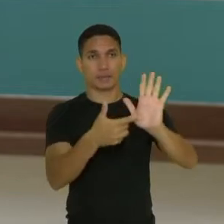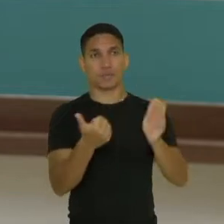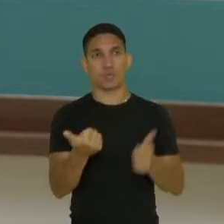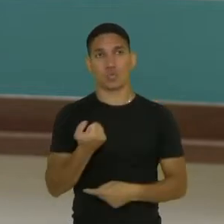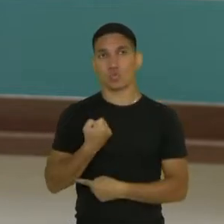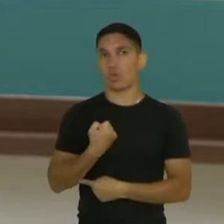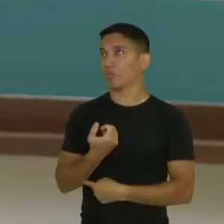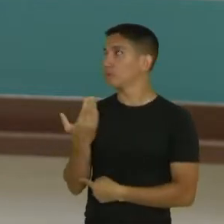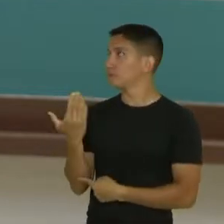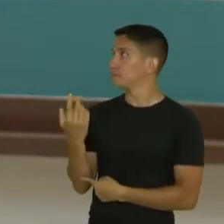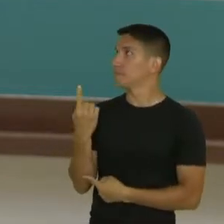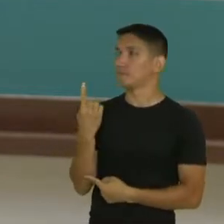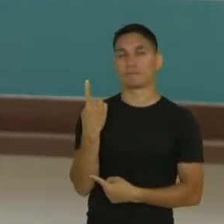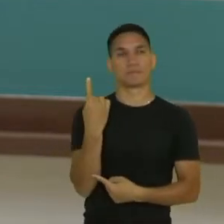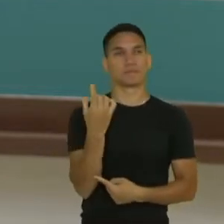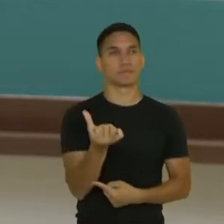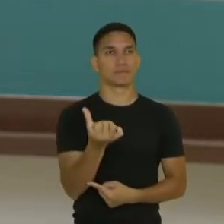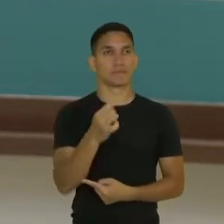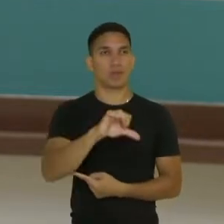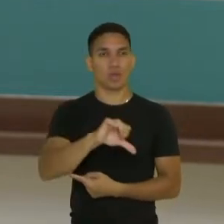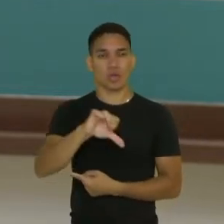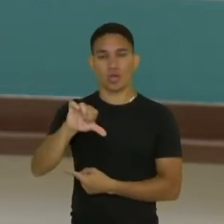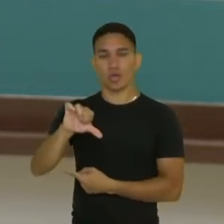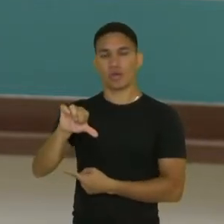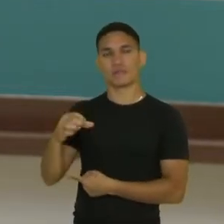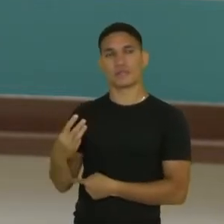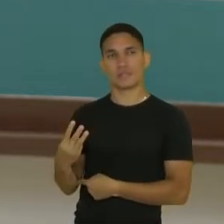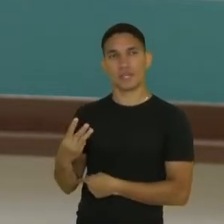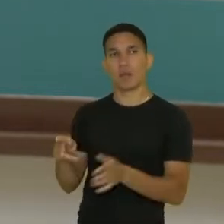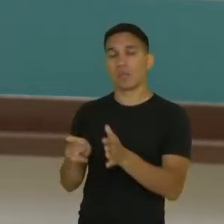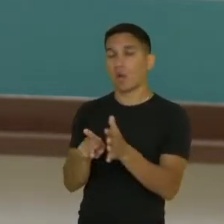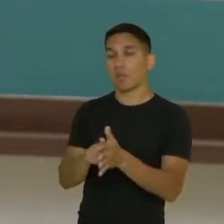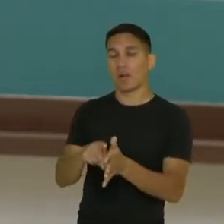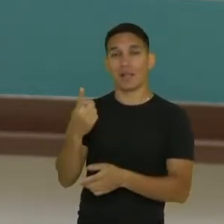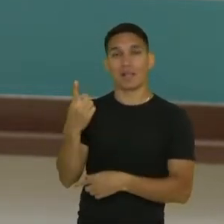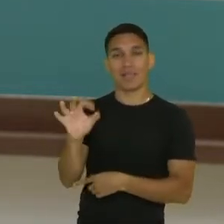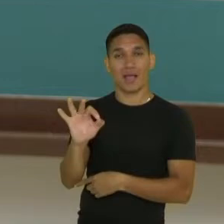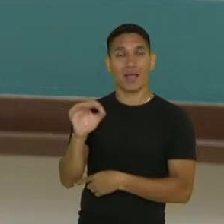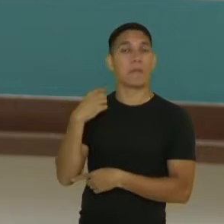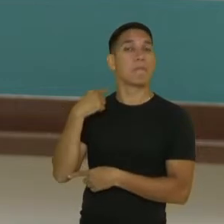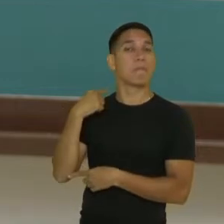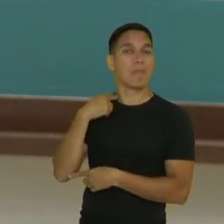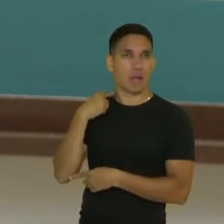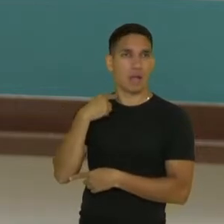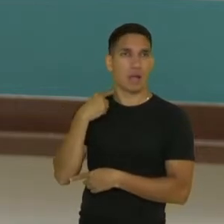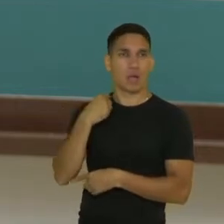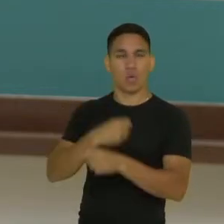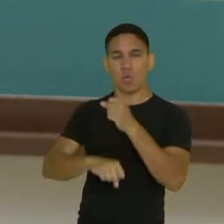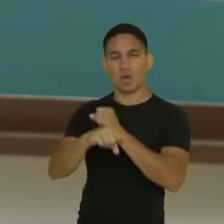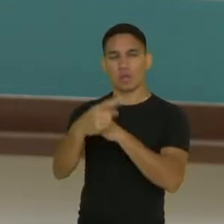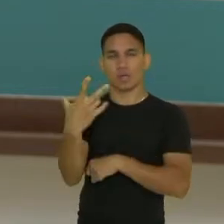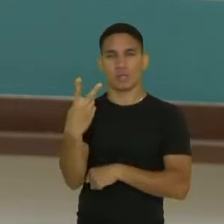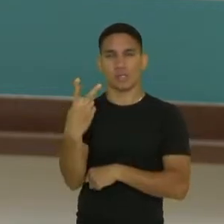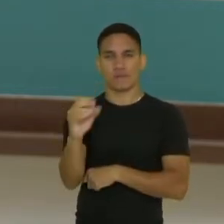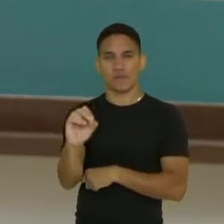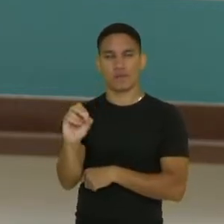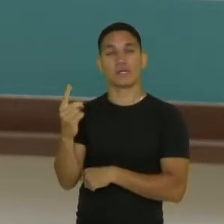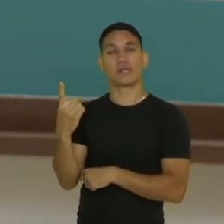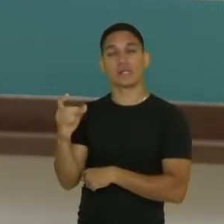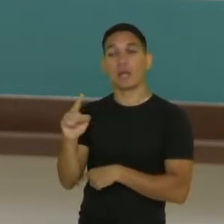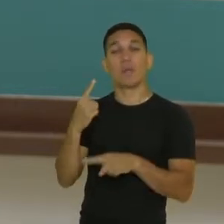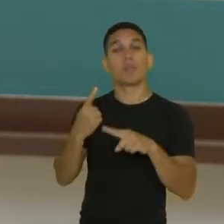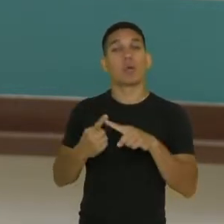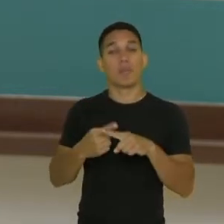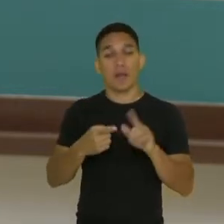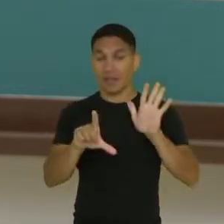16.993, de 10 de maio de 2010, que proíbe o uso do equipamento na sala de aula, né? Então é um texto aí, né,